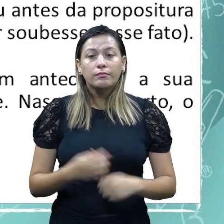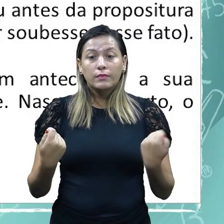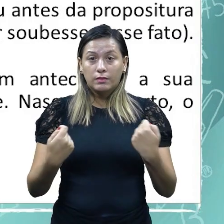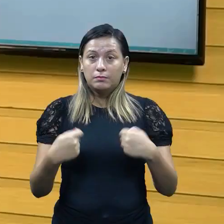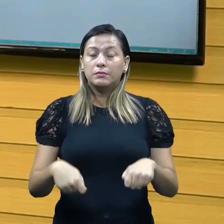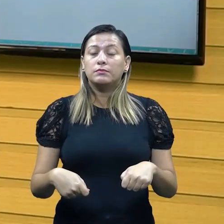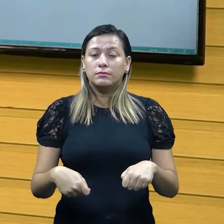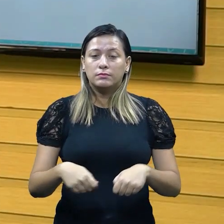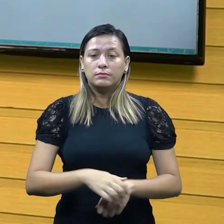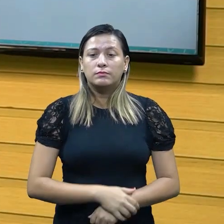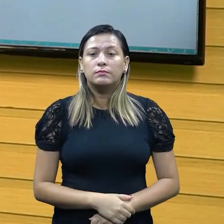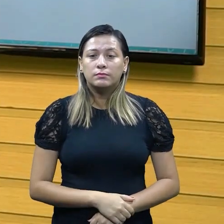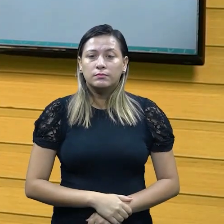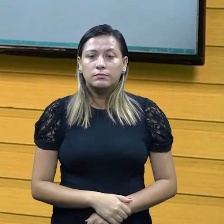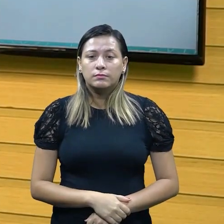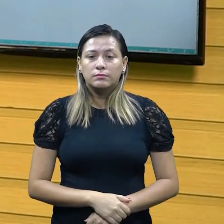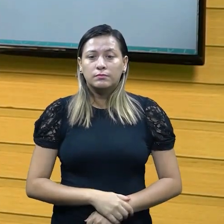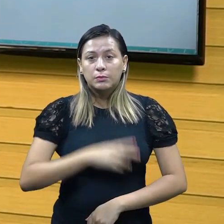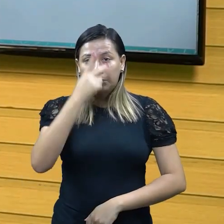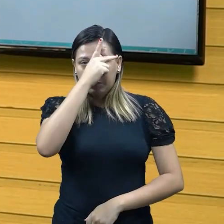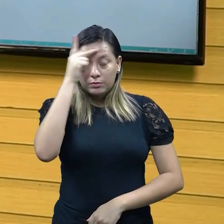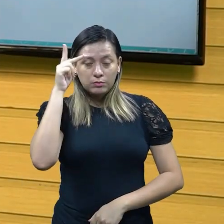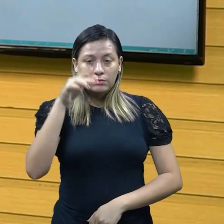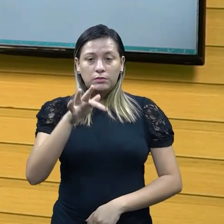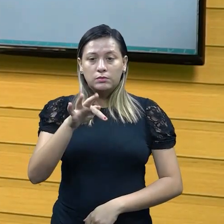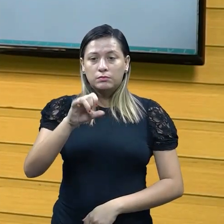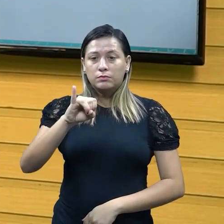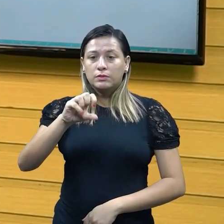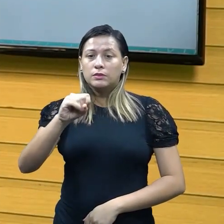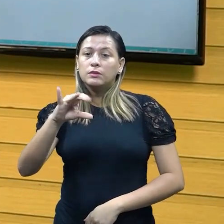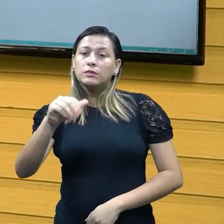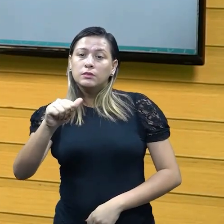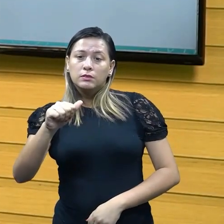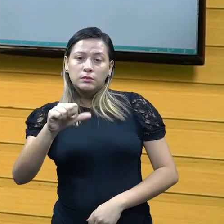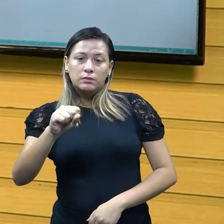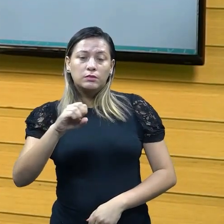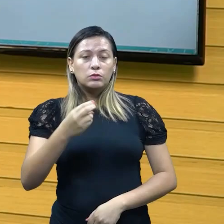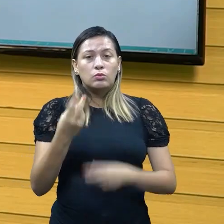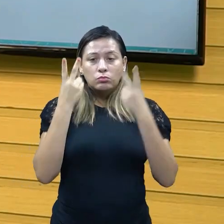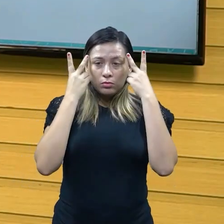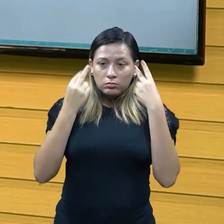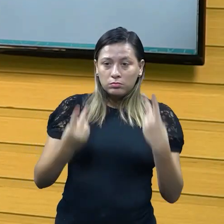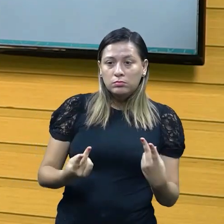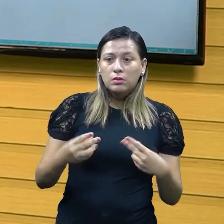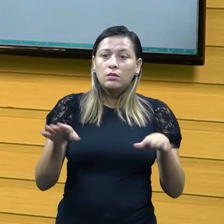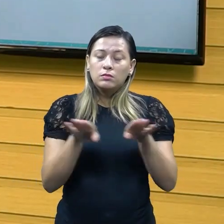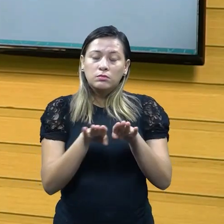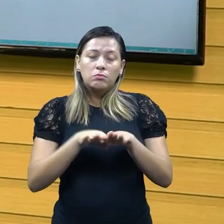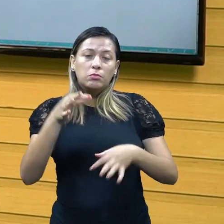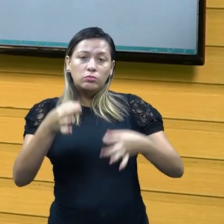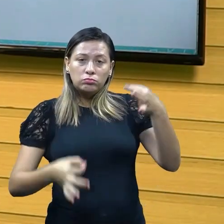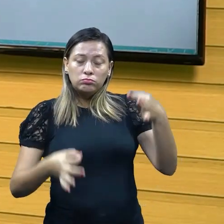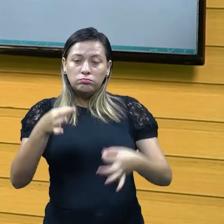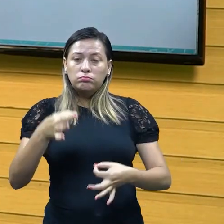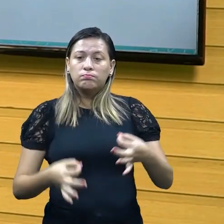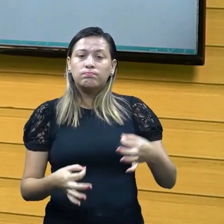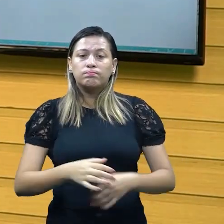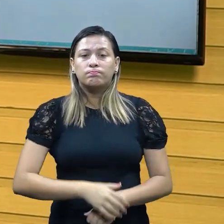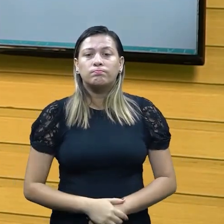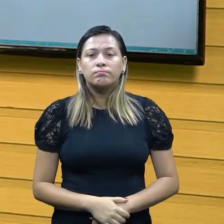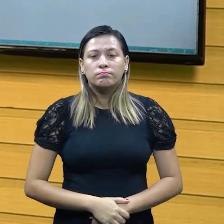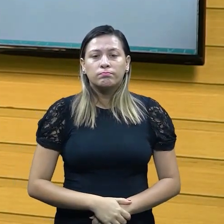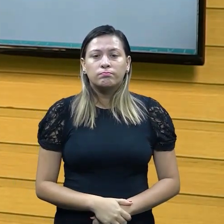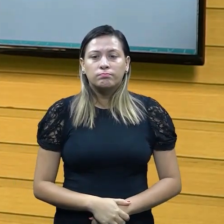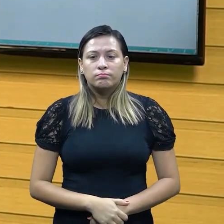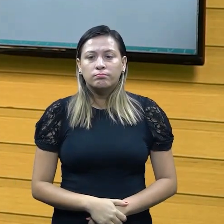ser parte. Pessoas são físicas ou naturais e são jurídicas nesse caso, tá? E tem aí a questão